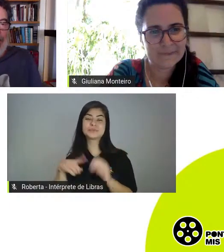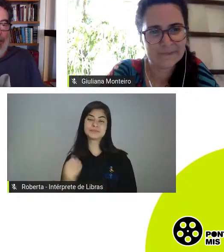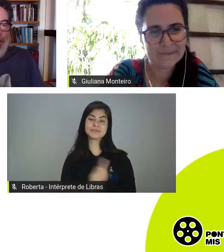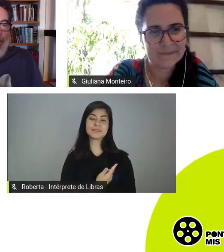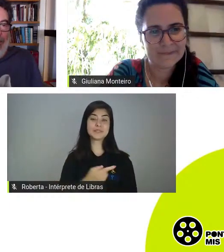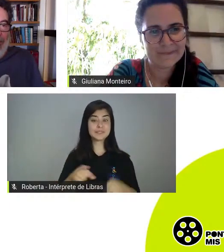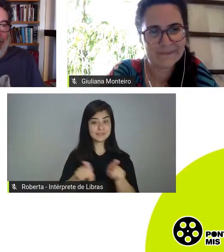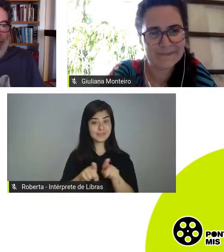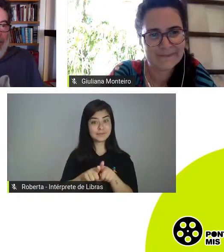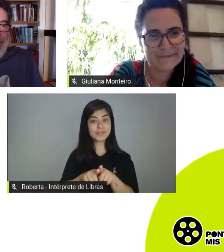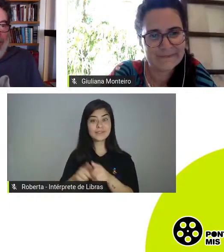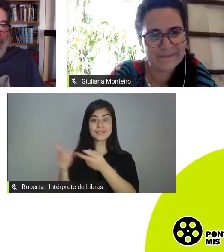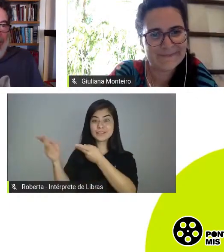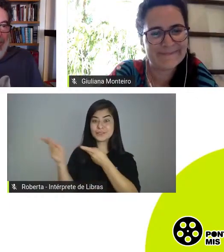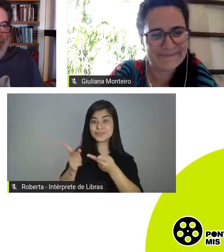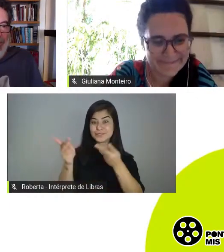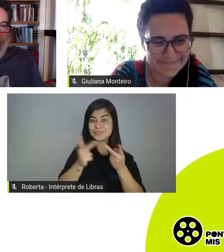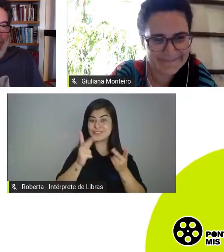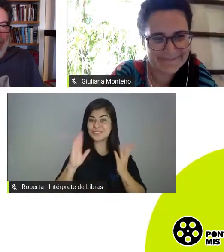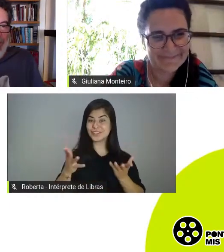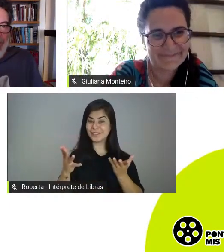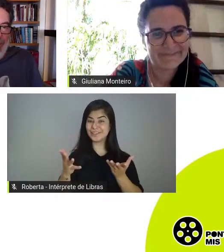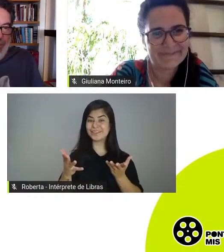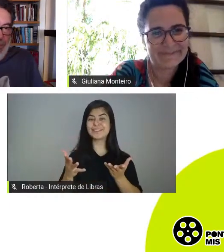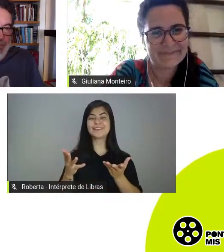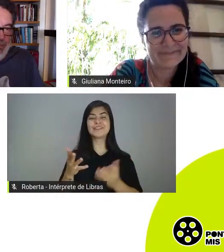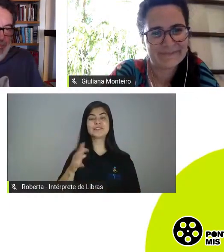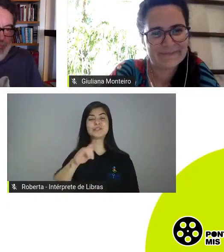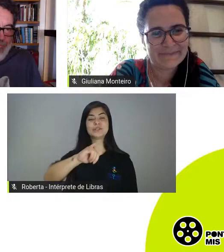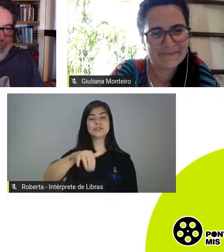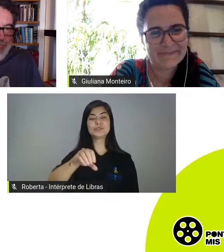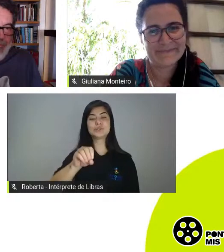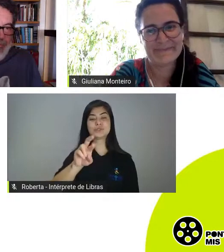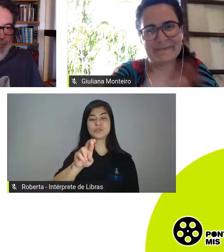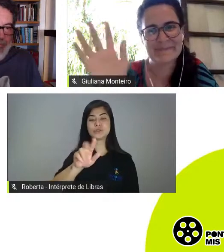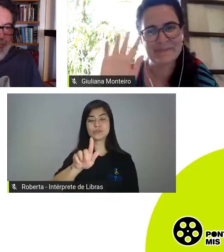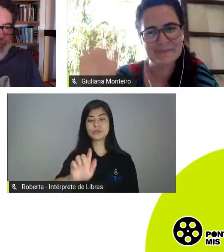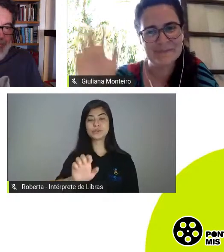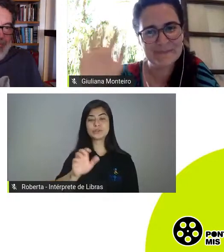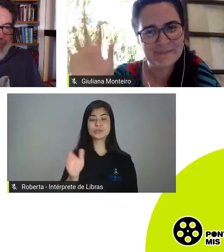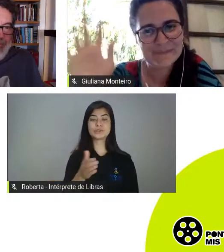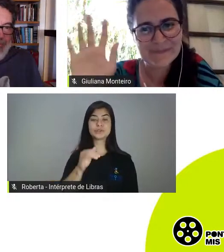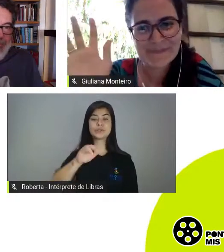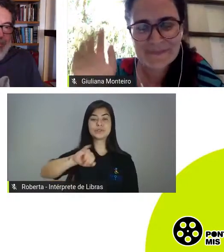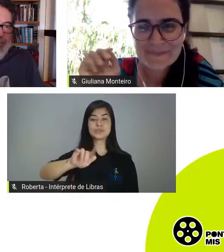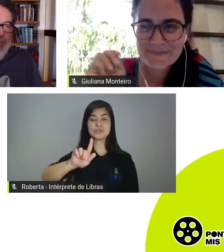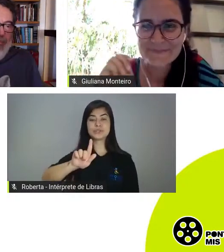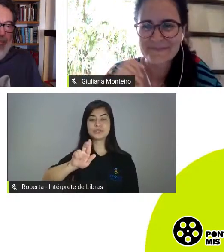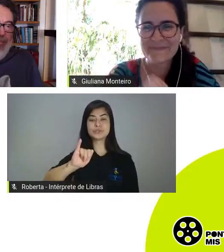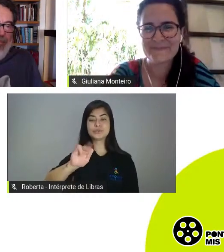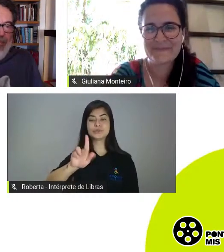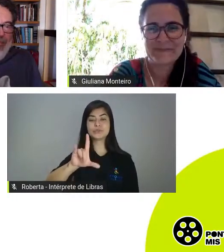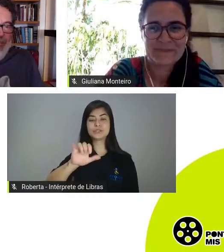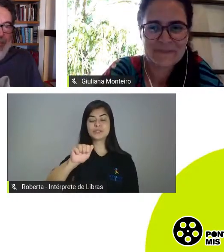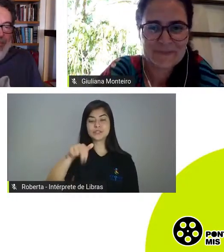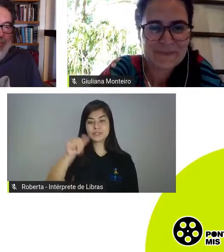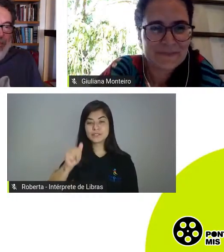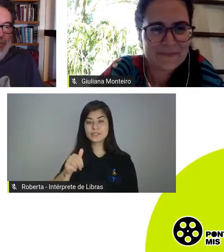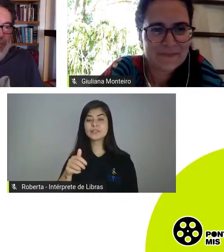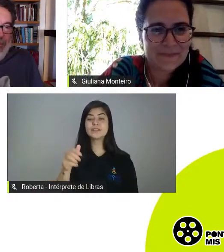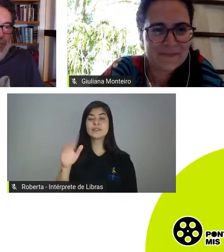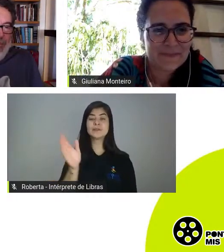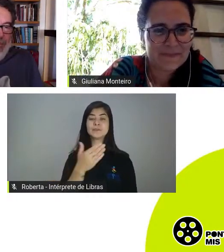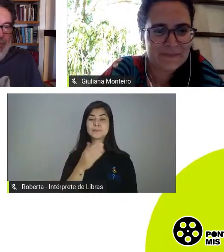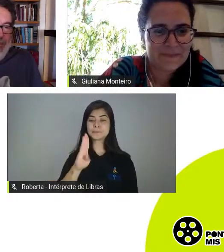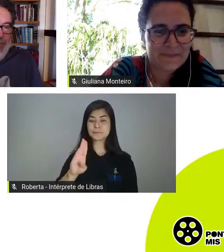estão aqui nossos convidados: Jorge Furtado, Juliana Monteiro, Bruno Cúcio. Então, desde já, muito